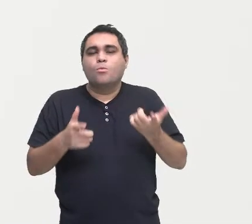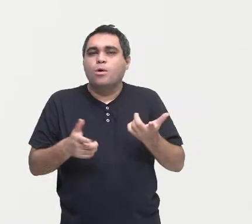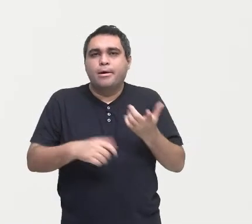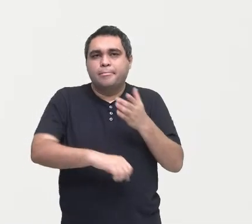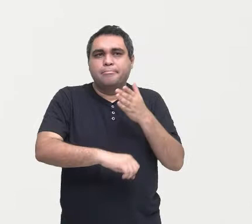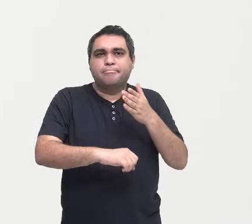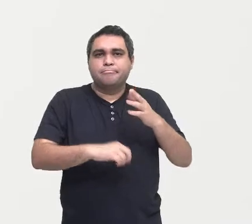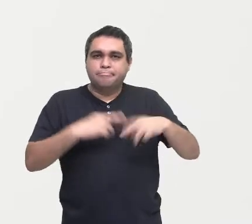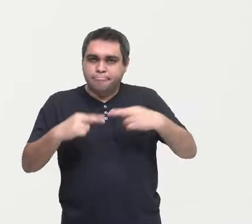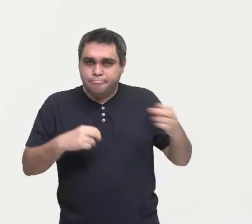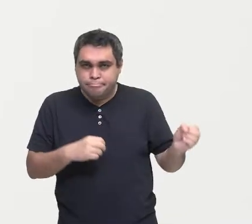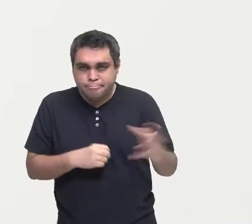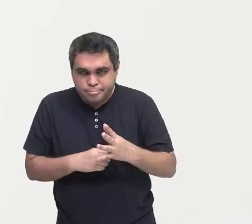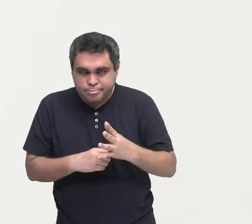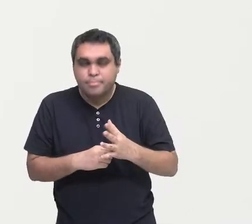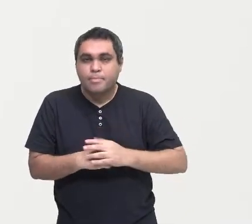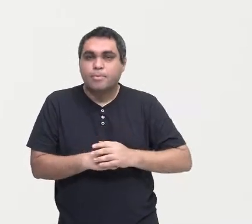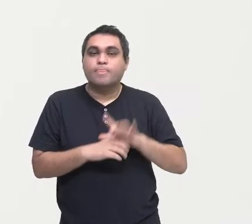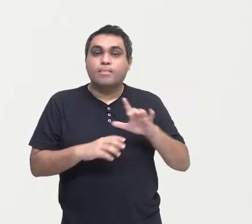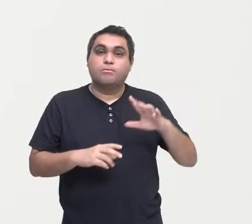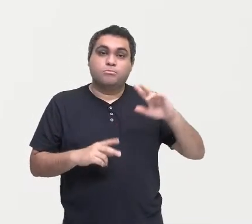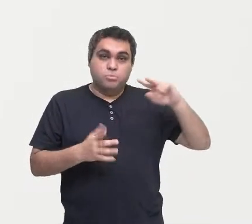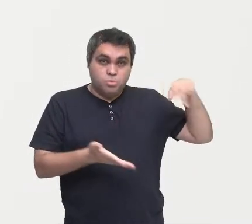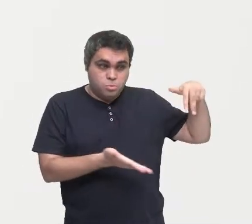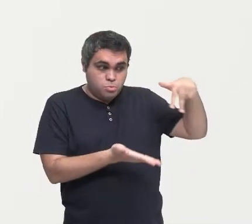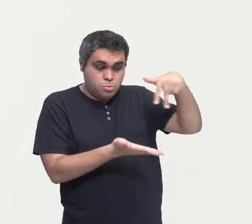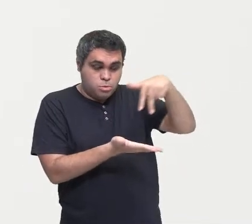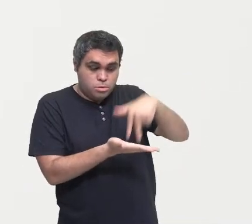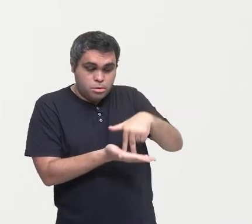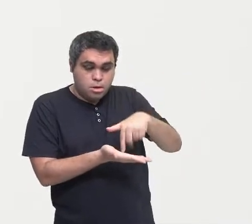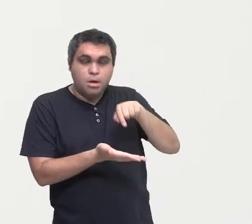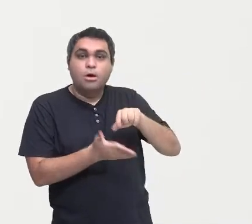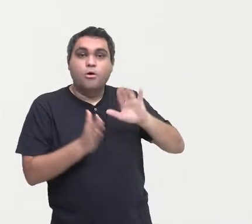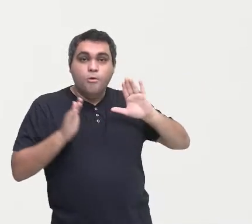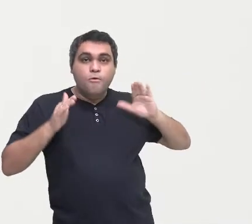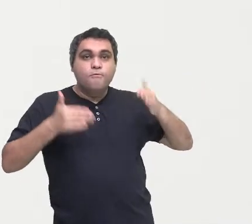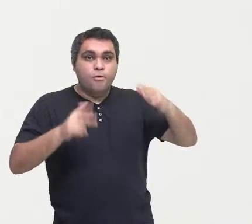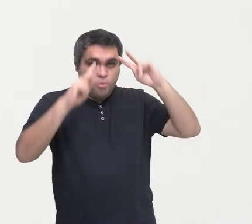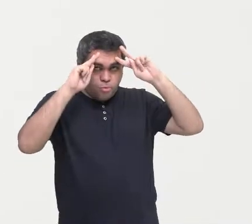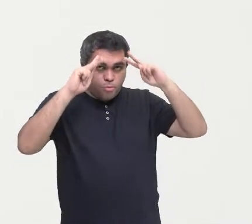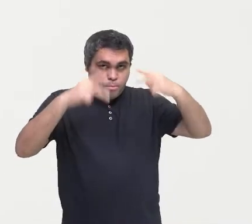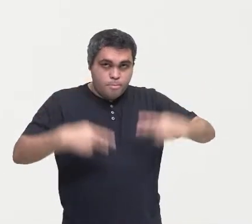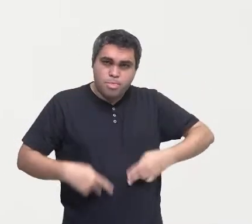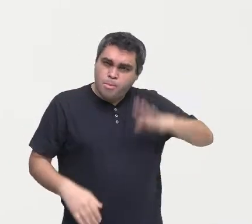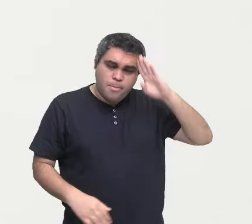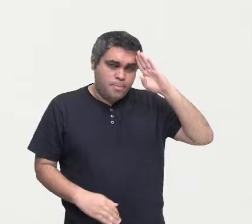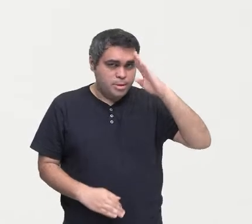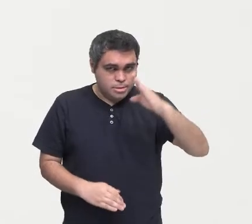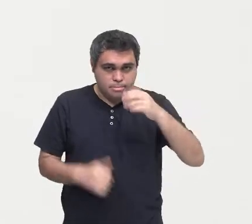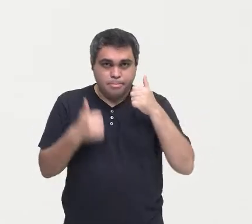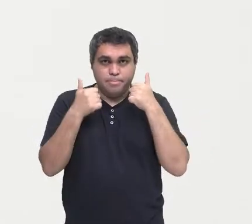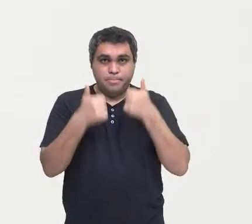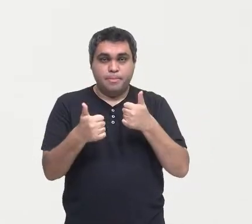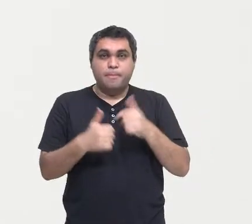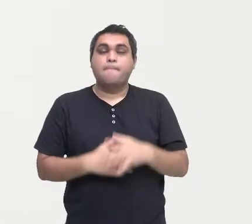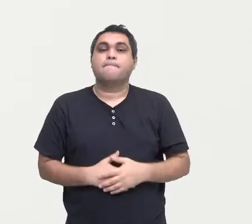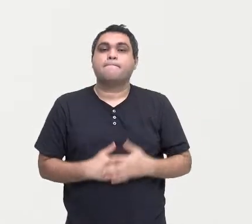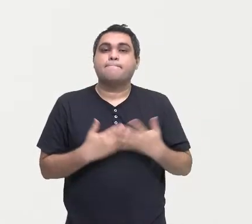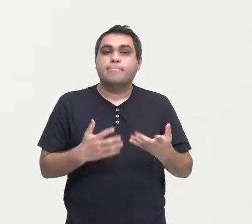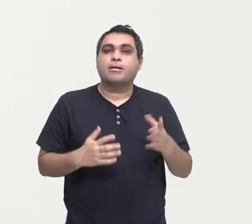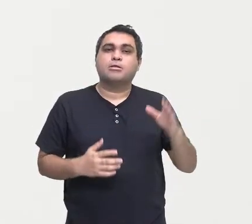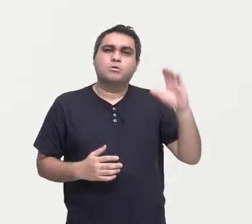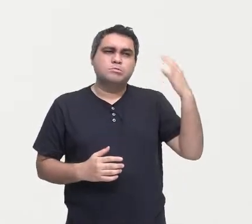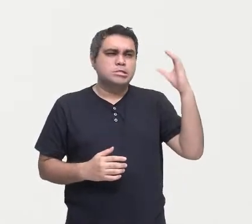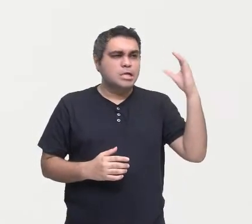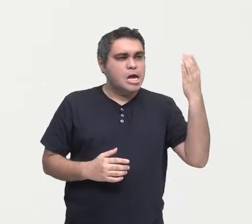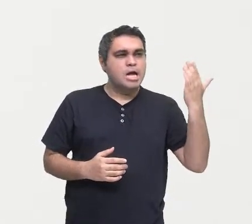dos humanistas era o ser humano, lembre-se, antropocentrismo, o ser humano no centro de tudo. Então, a ciência, a razão